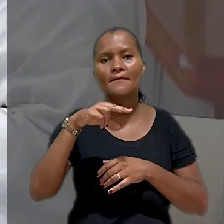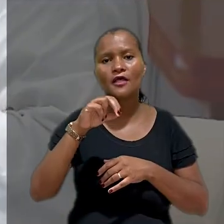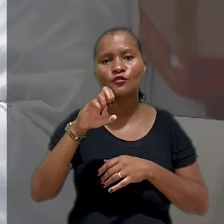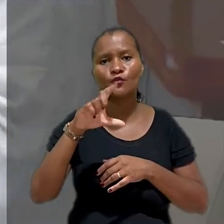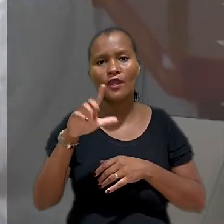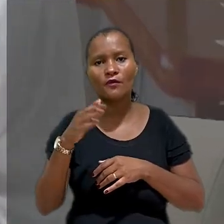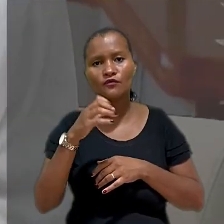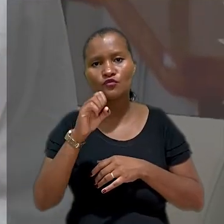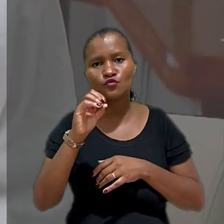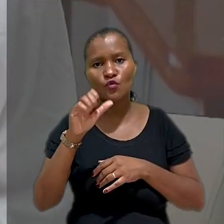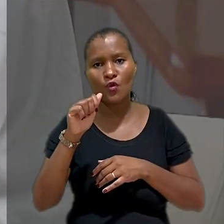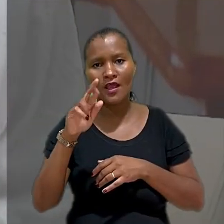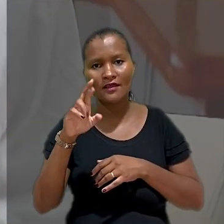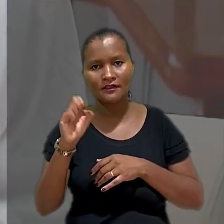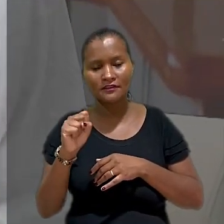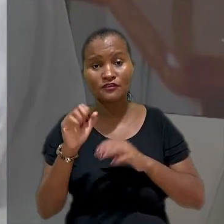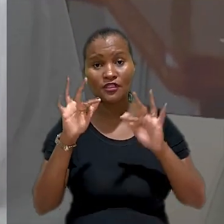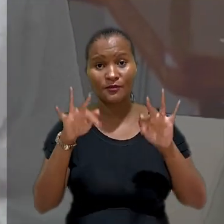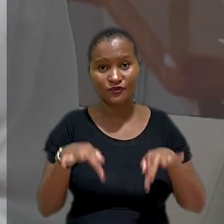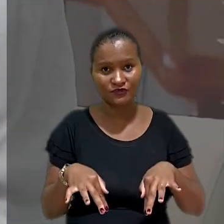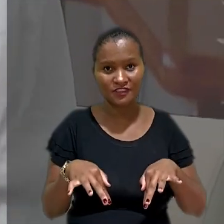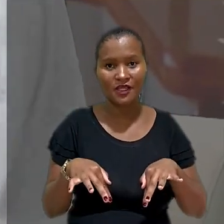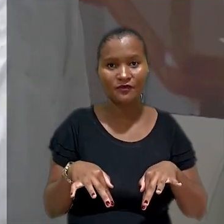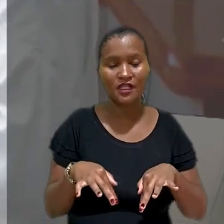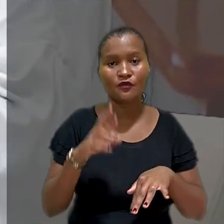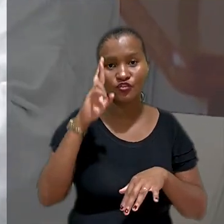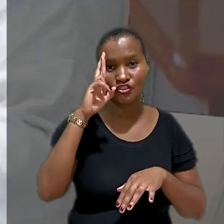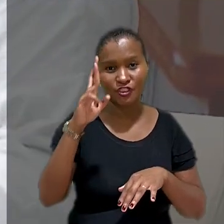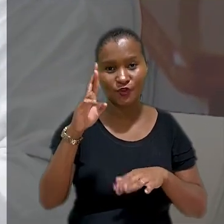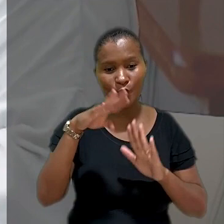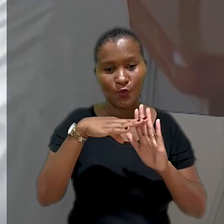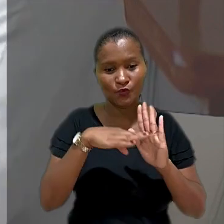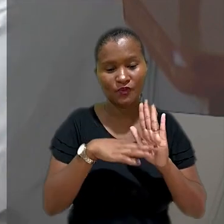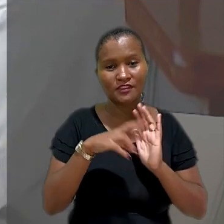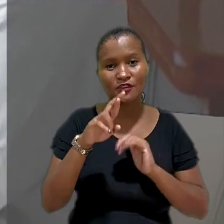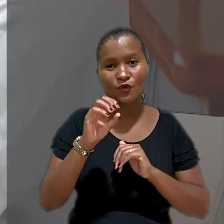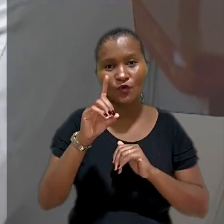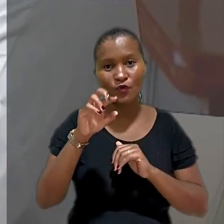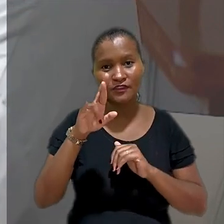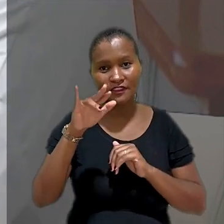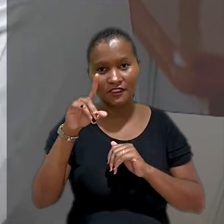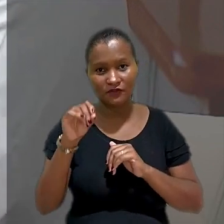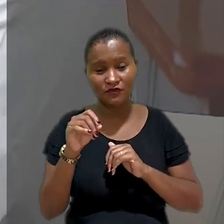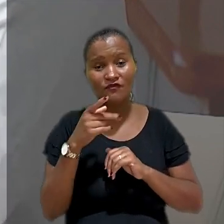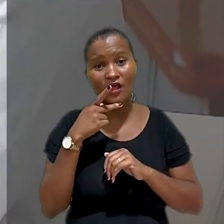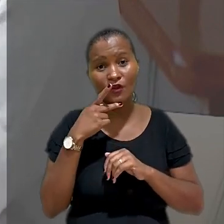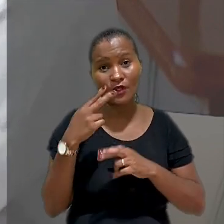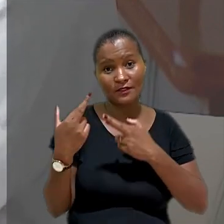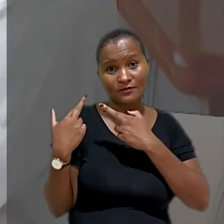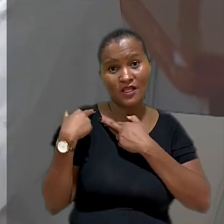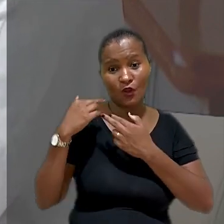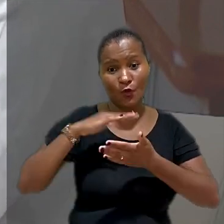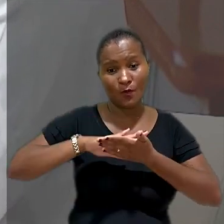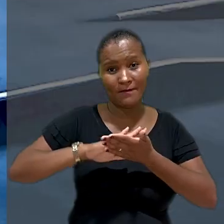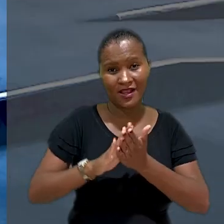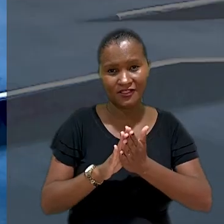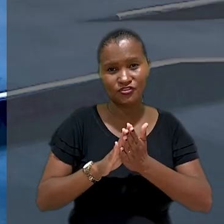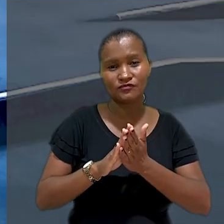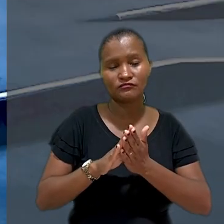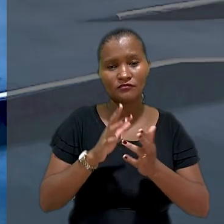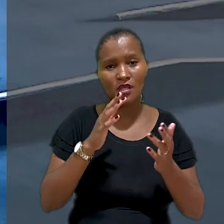jornalista Manuel Soares ao final da exibição o diretor e roteirista Rodrigo França reforçou que a